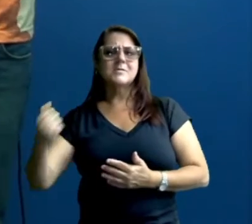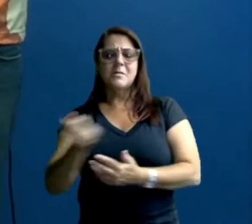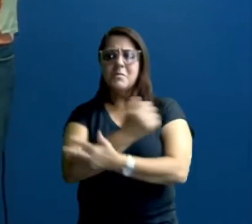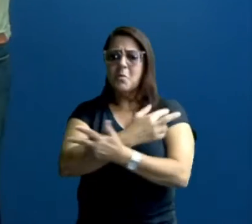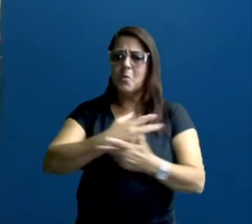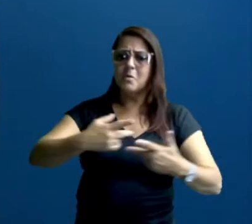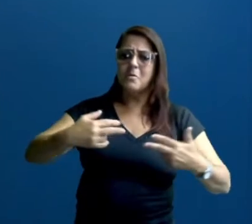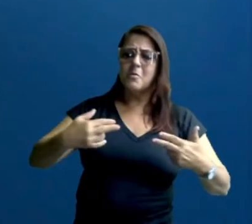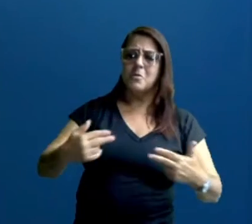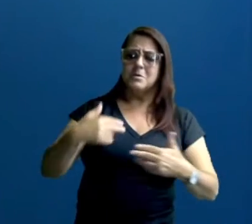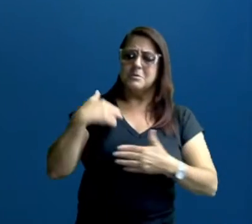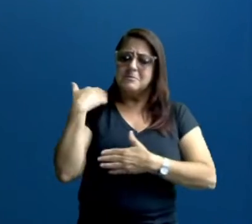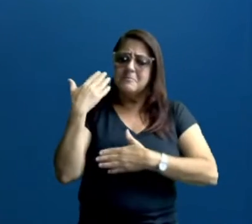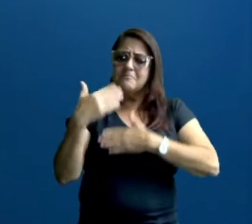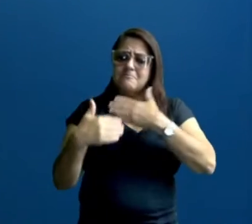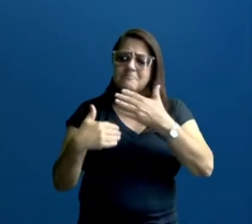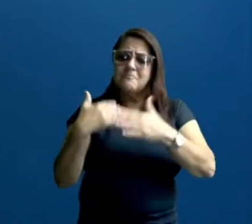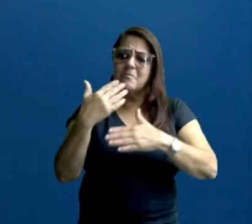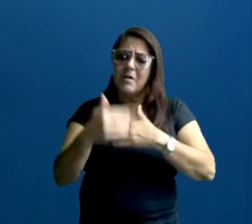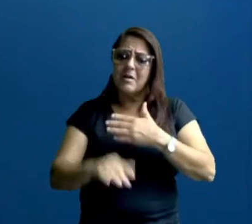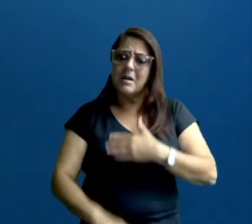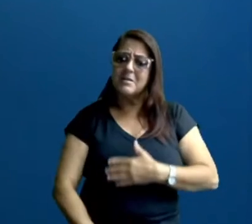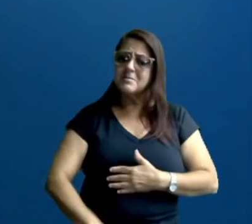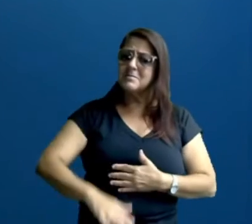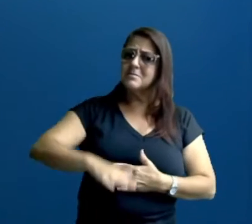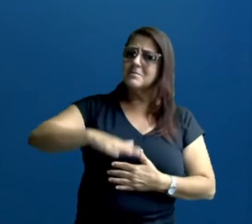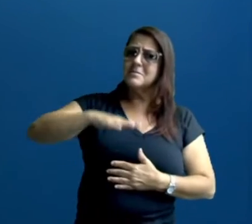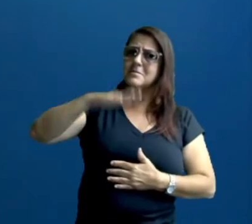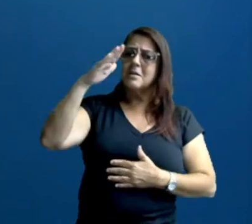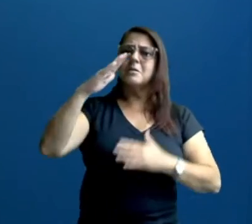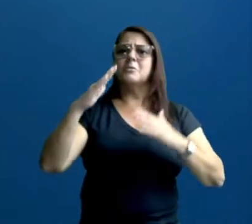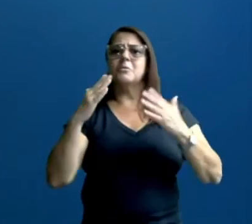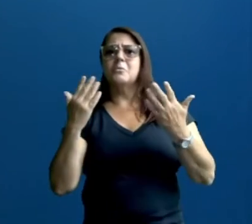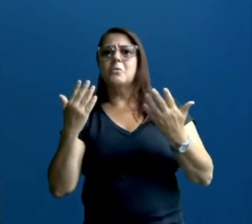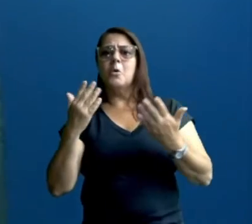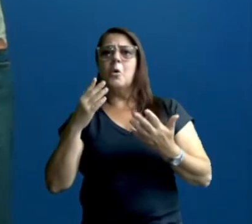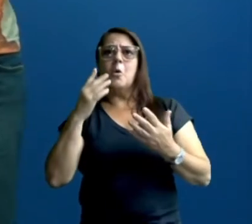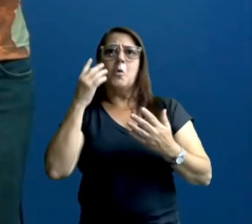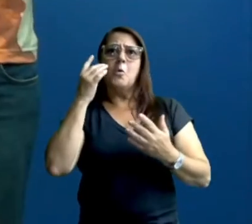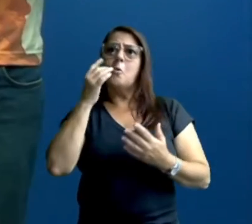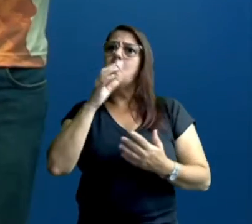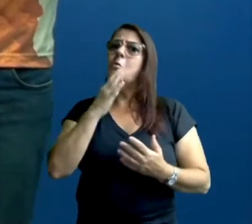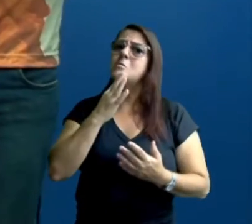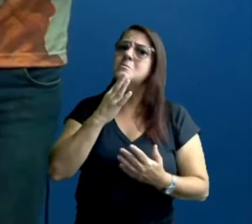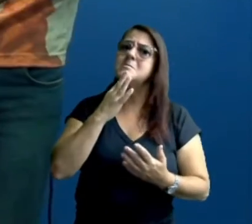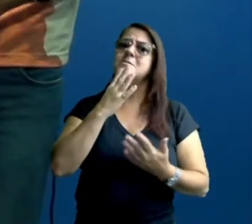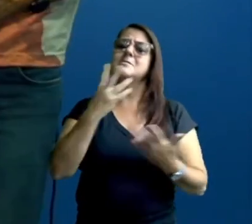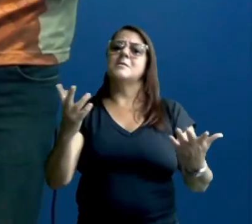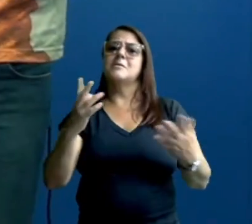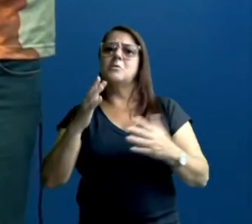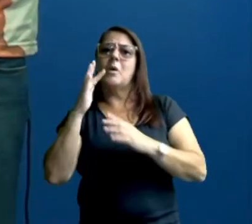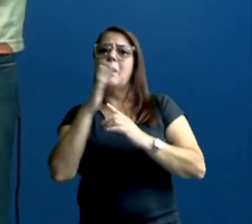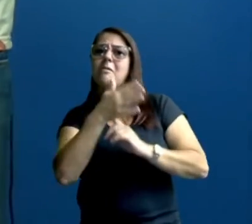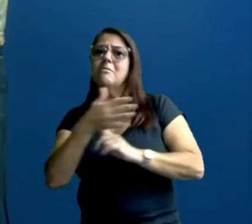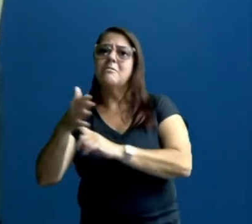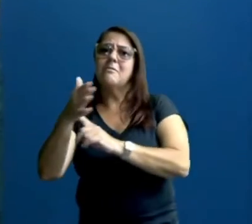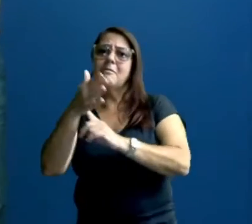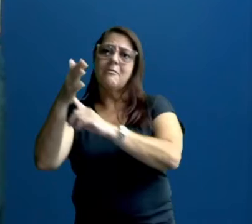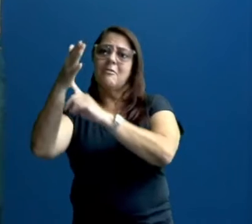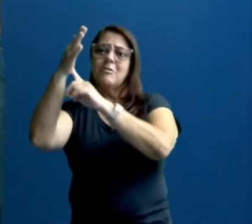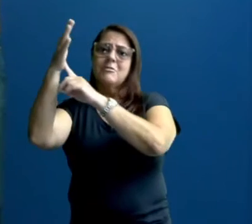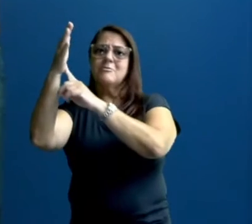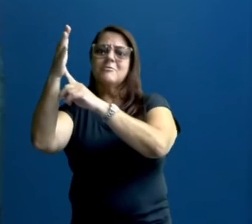ele vai construindo ao longo da sua vida, no seu dia a dia, na sua casa, na sua vida rotineira, né? E quando a